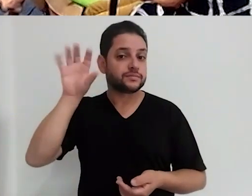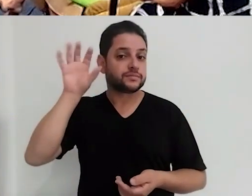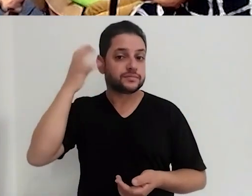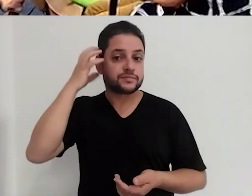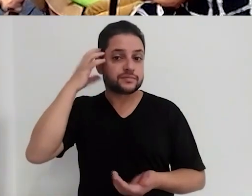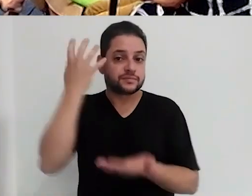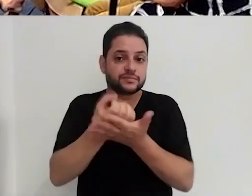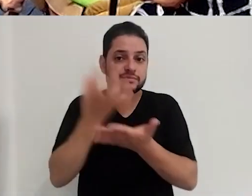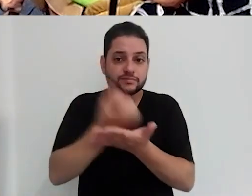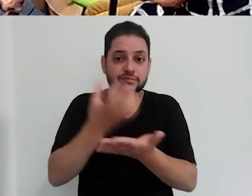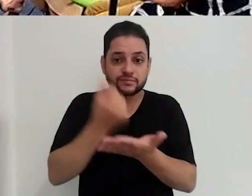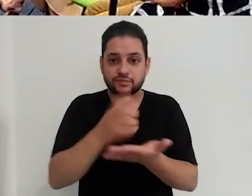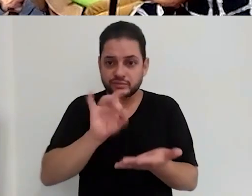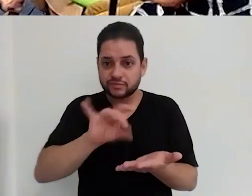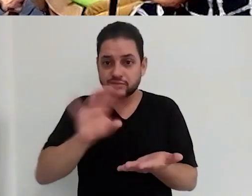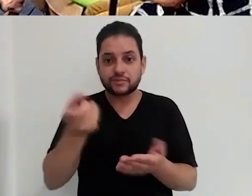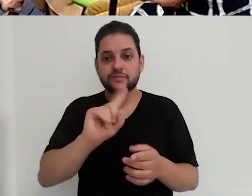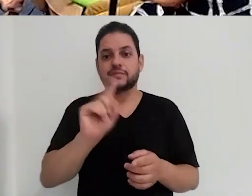feitos